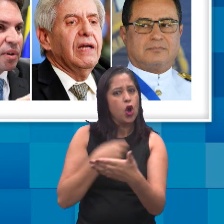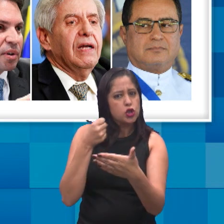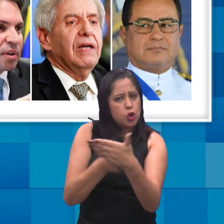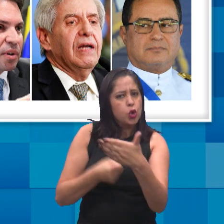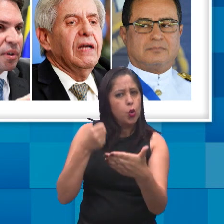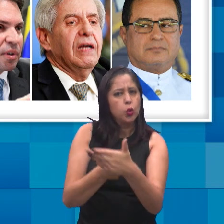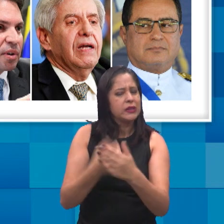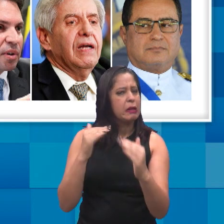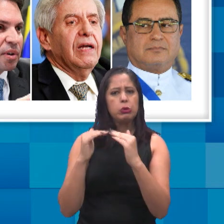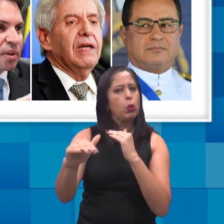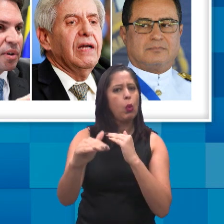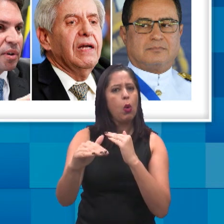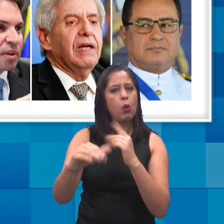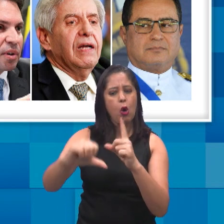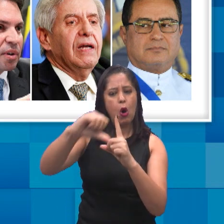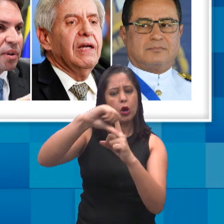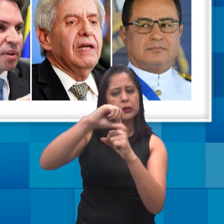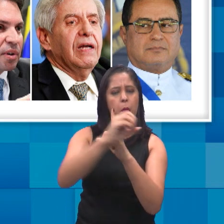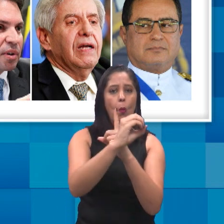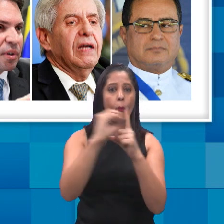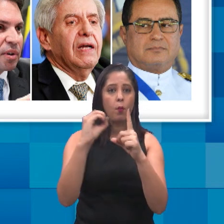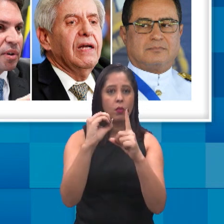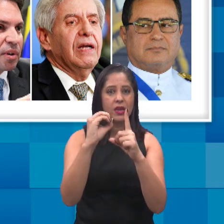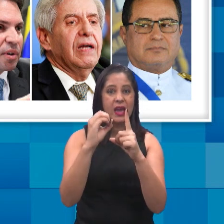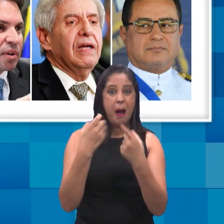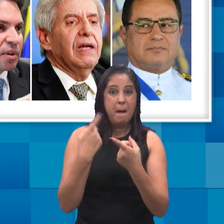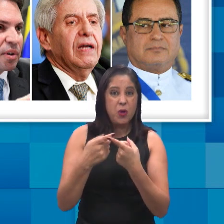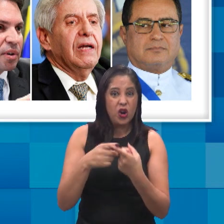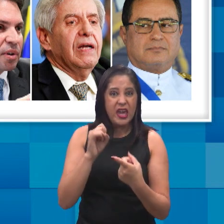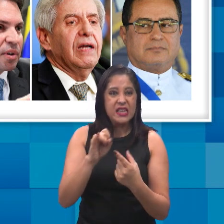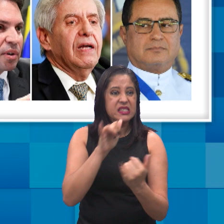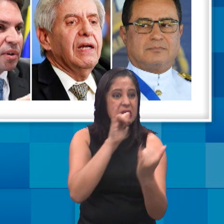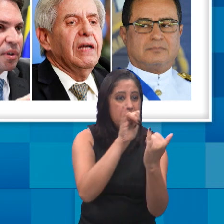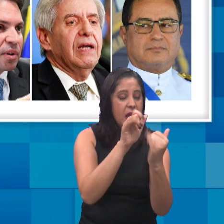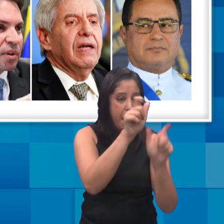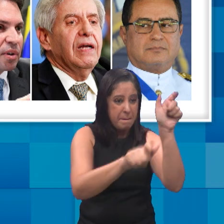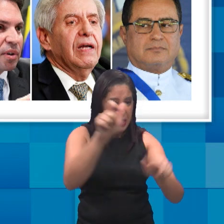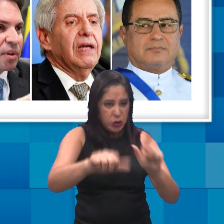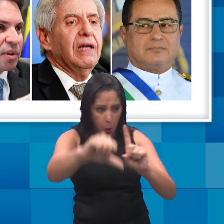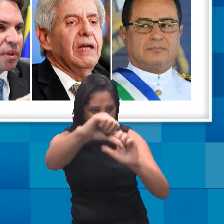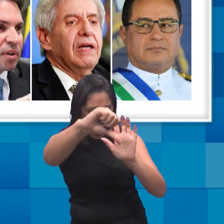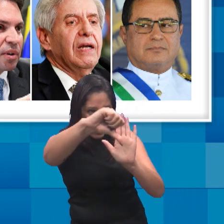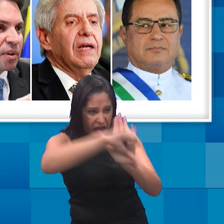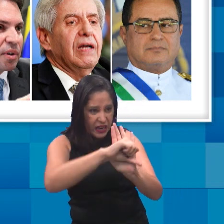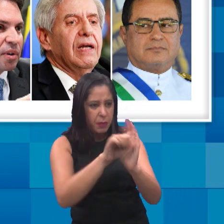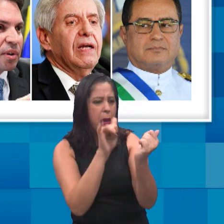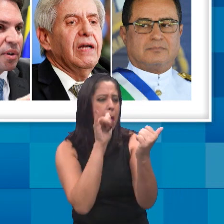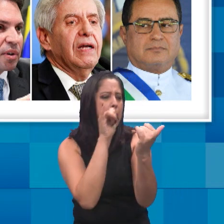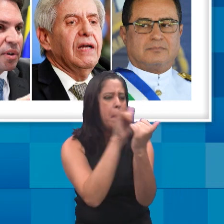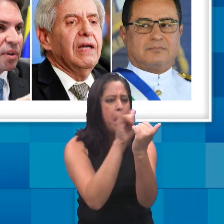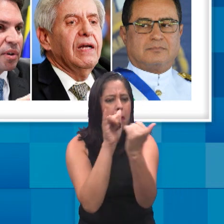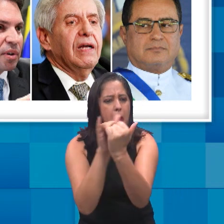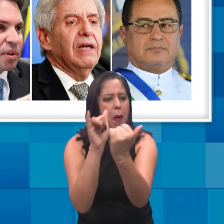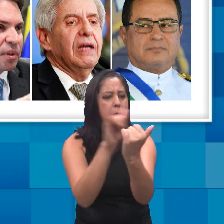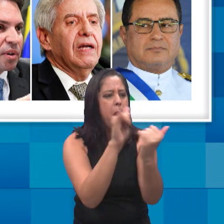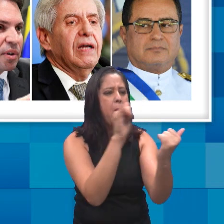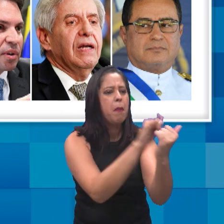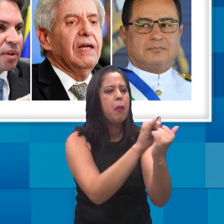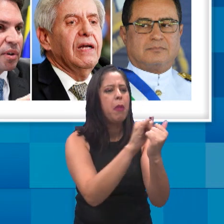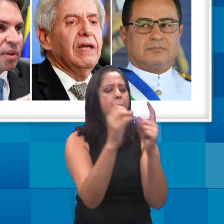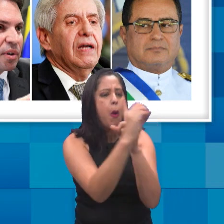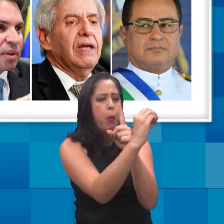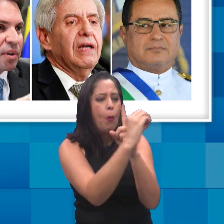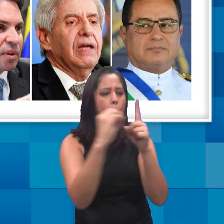anistia? Perdoar esses criminosos que, inclusive, com planos